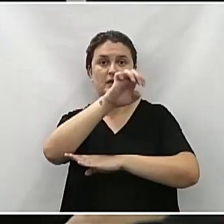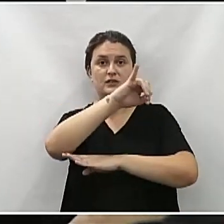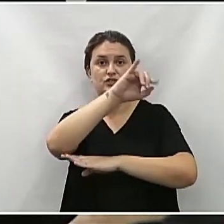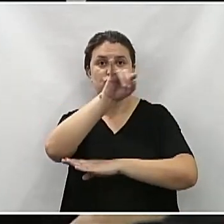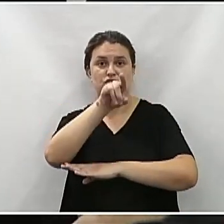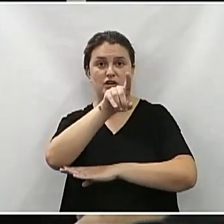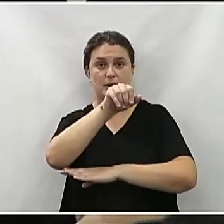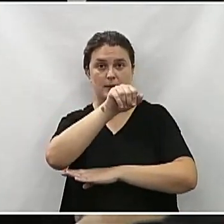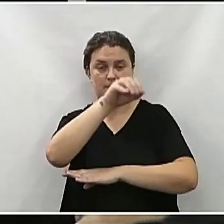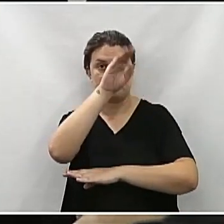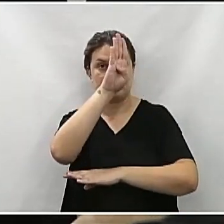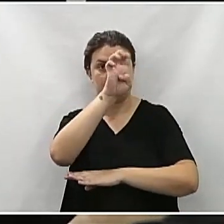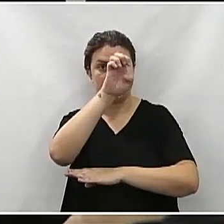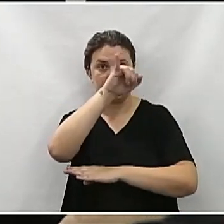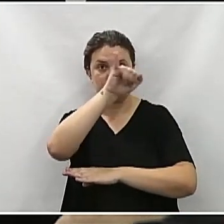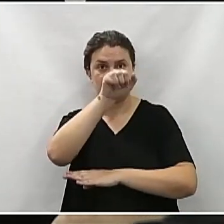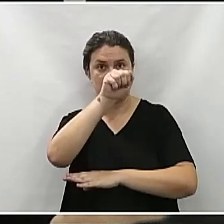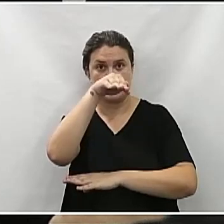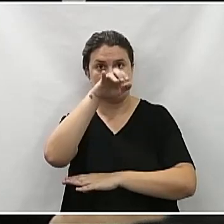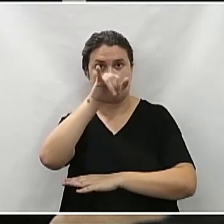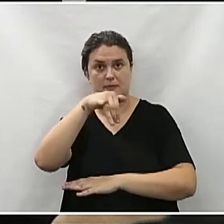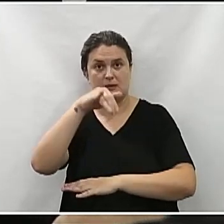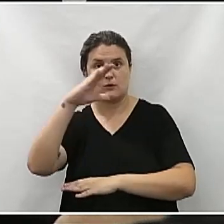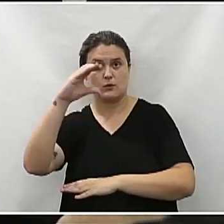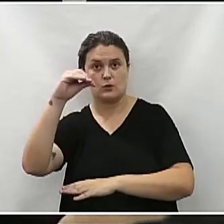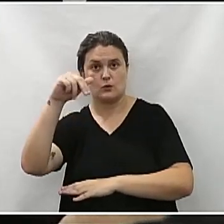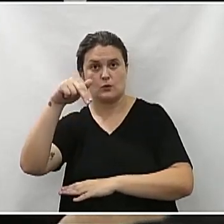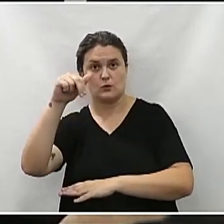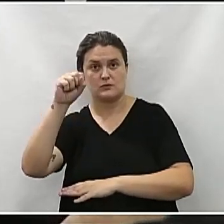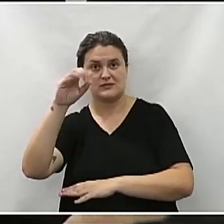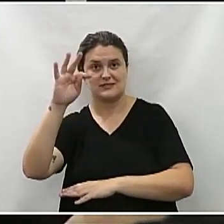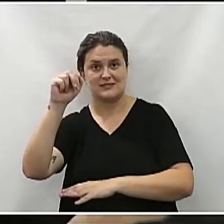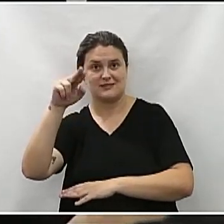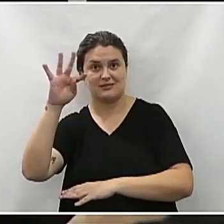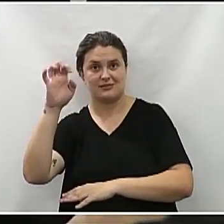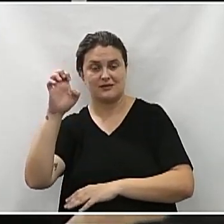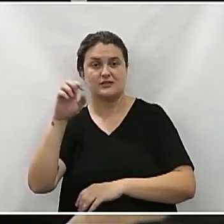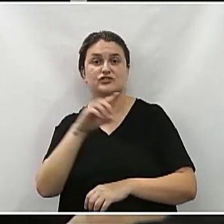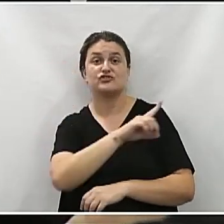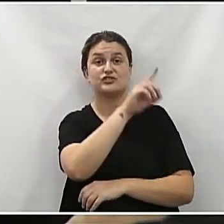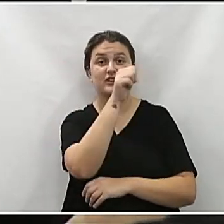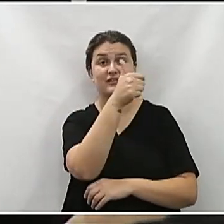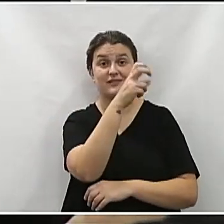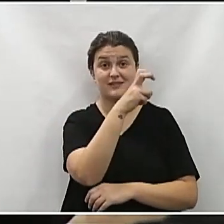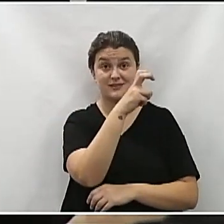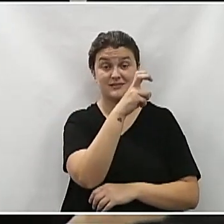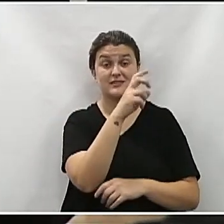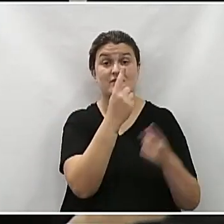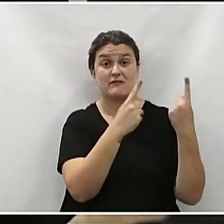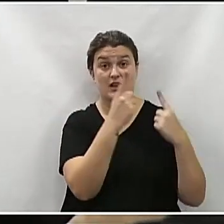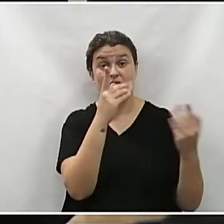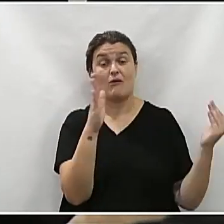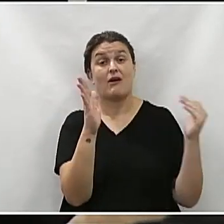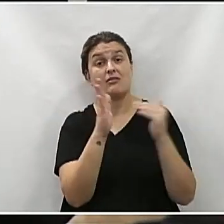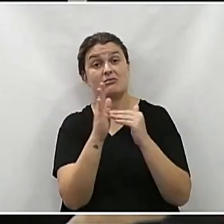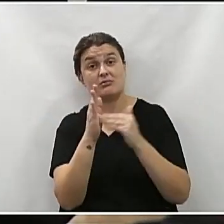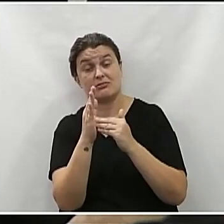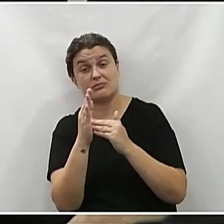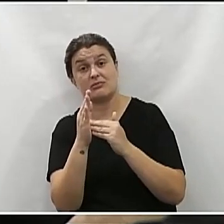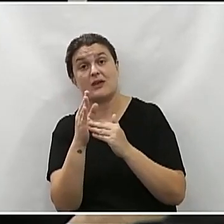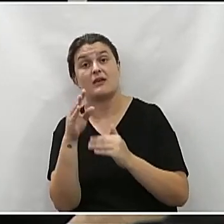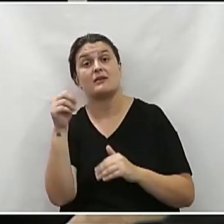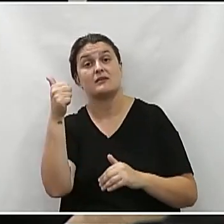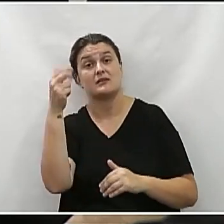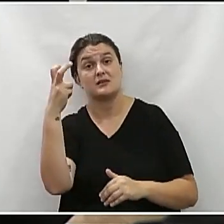número 836 O período de 15 de 2 de 23 a 15 de 4 de